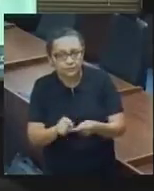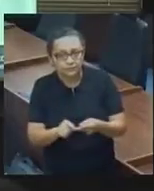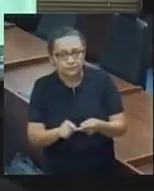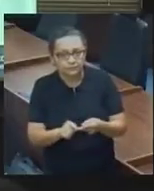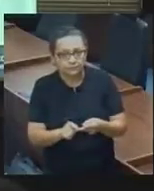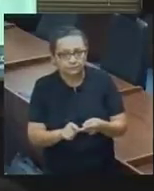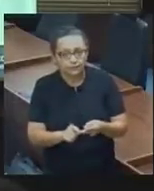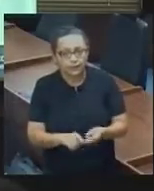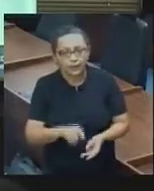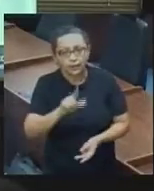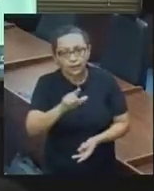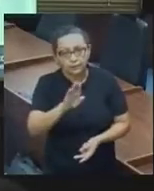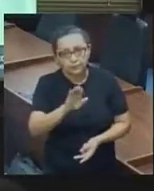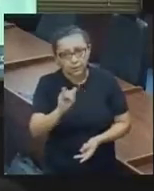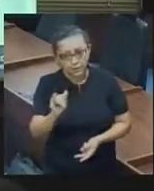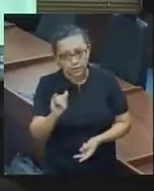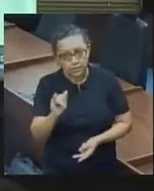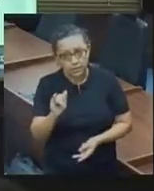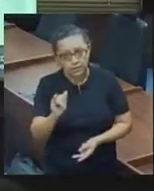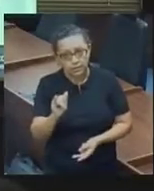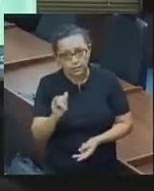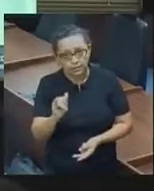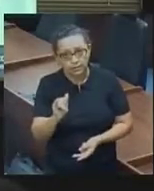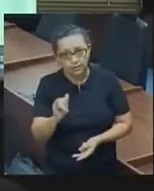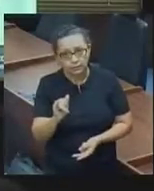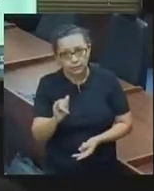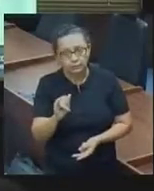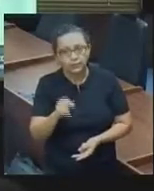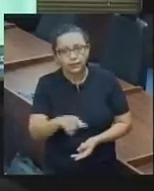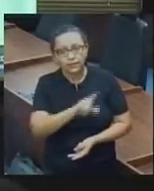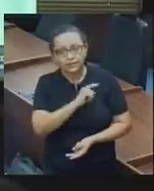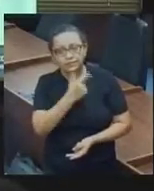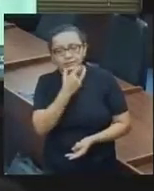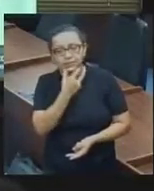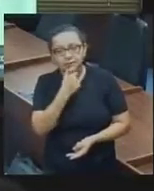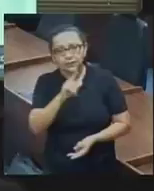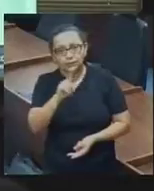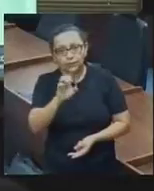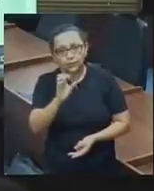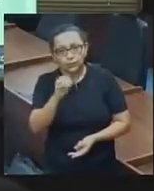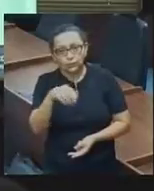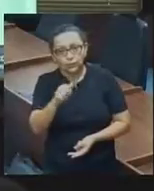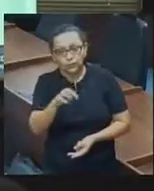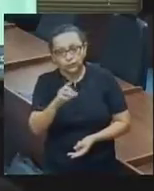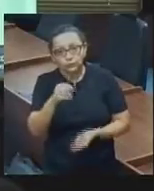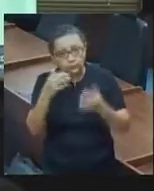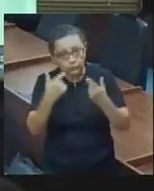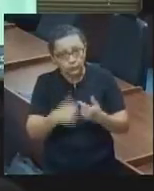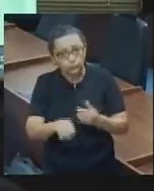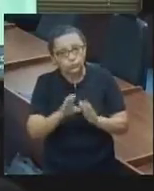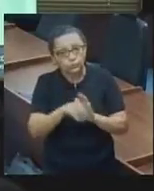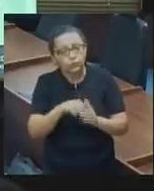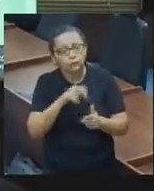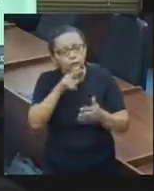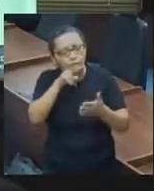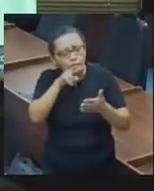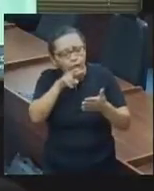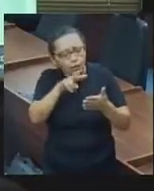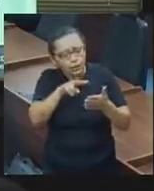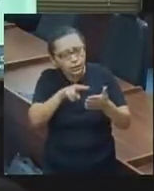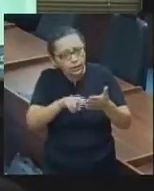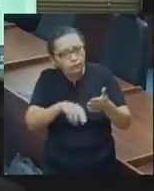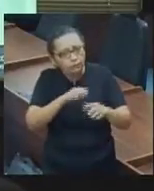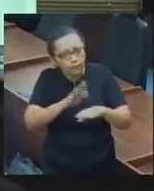a lei dá um que foi citado pelo leonardo o conceito de acessibilidade e eu vou ler mais pausadamente esse